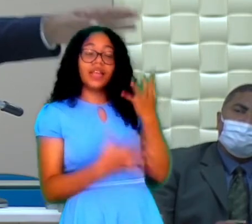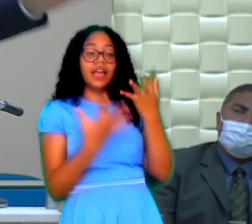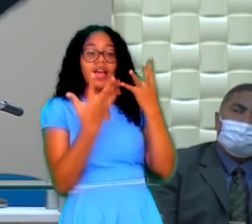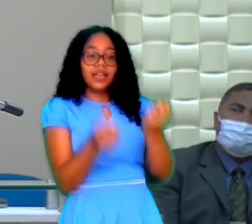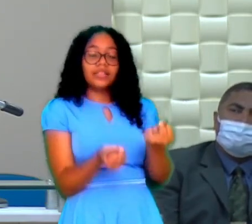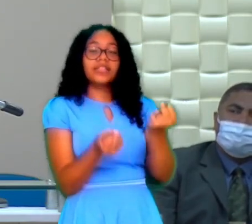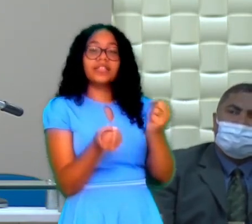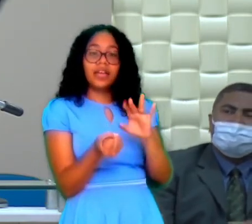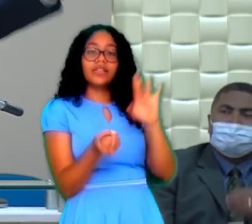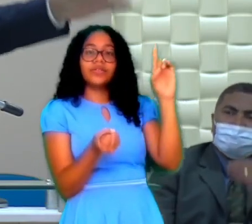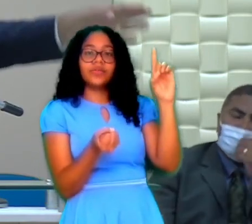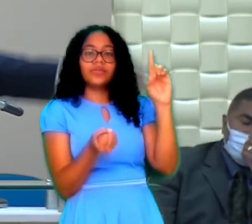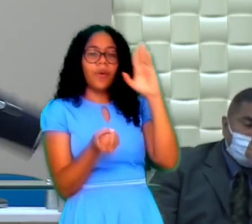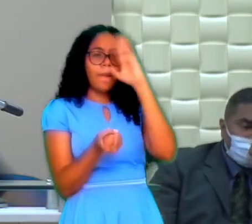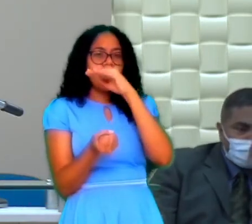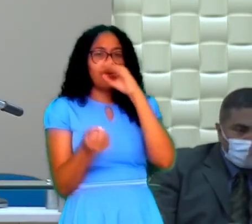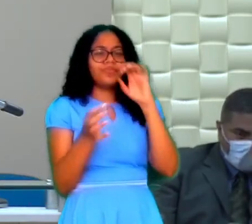nome dEle.